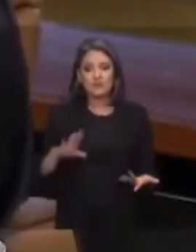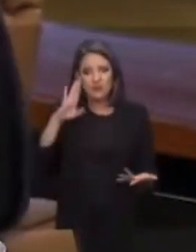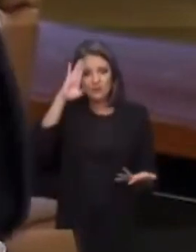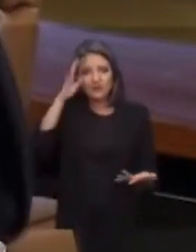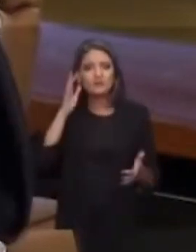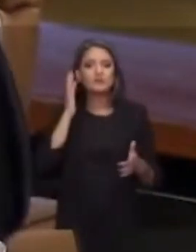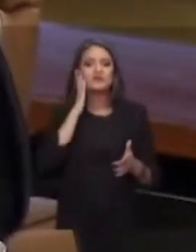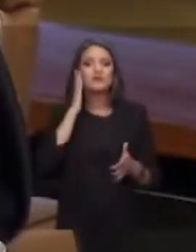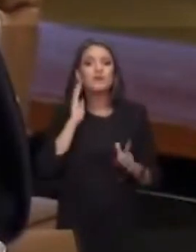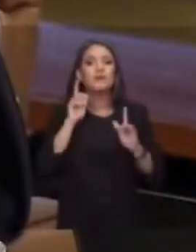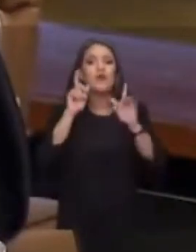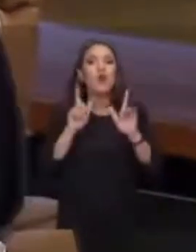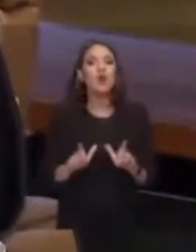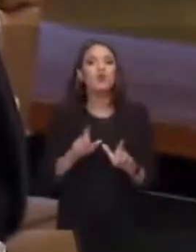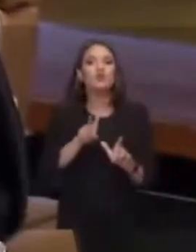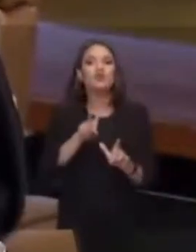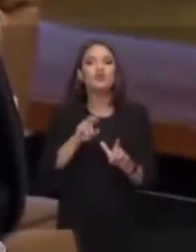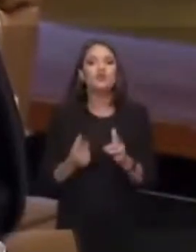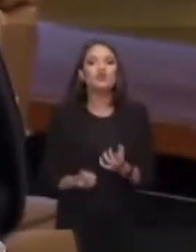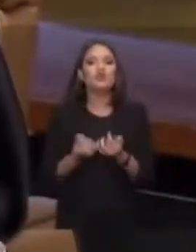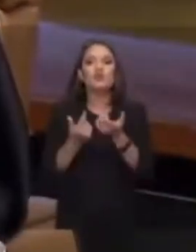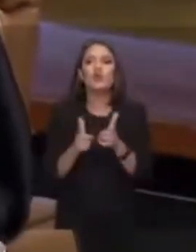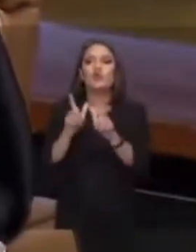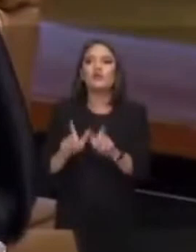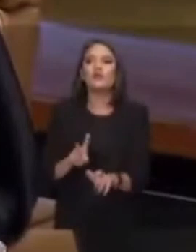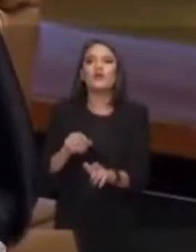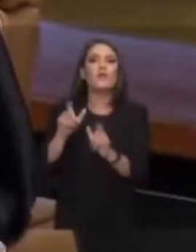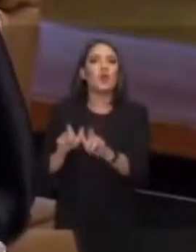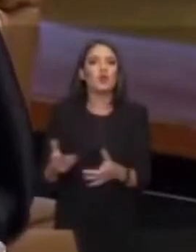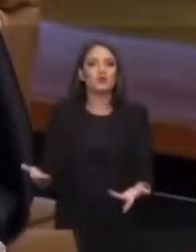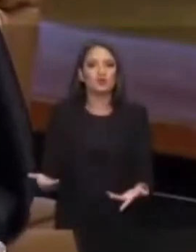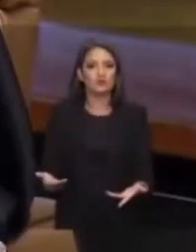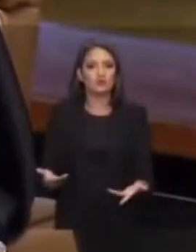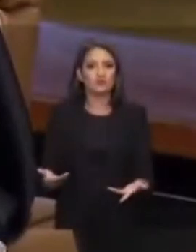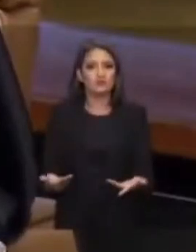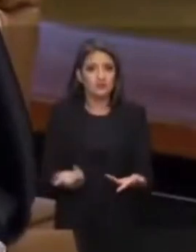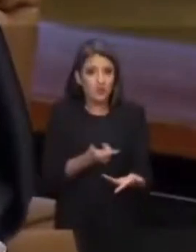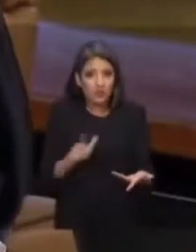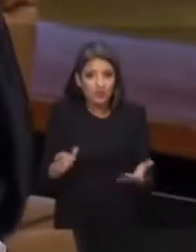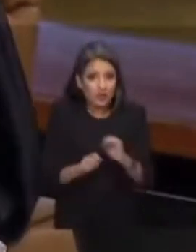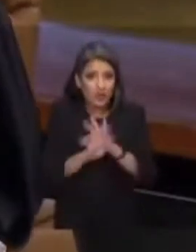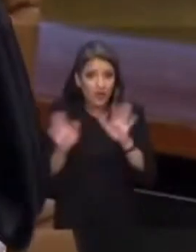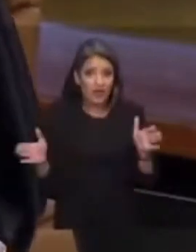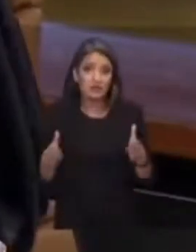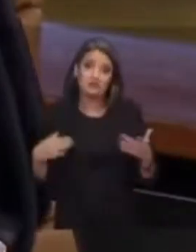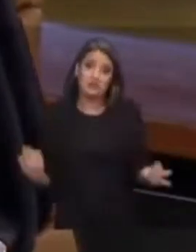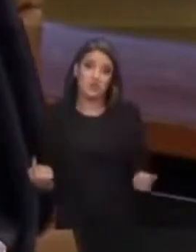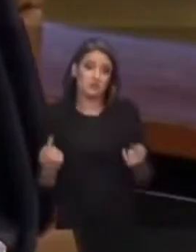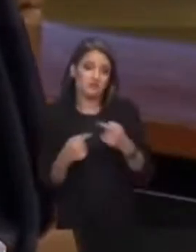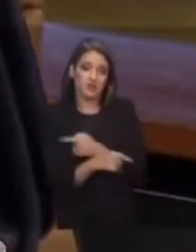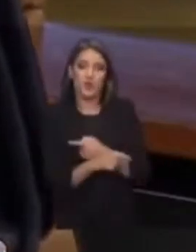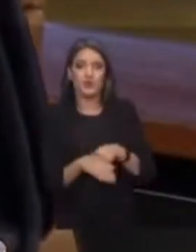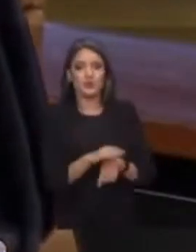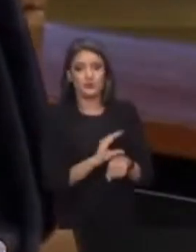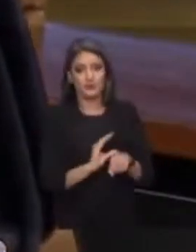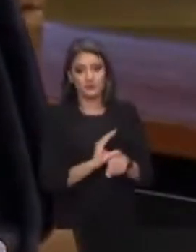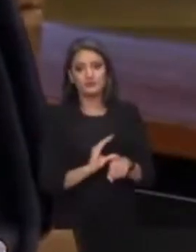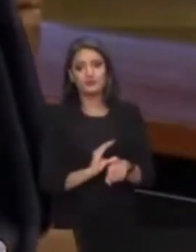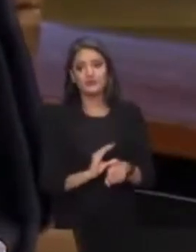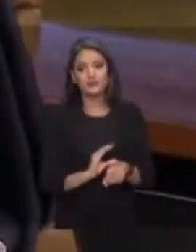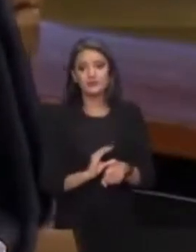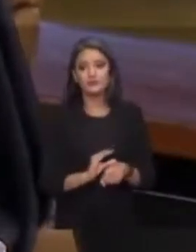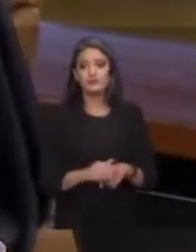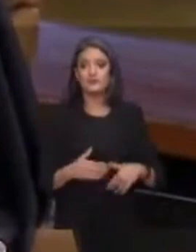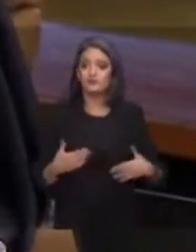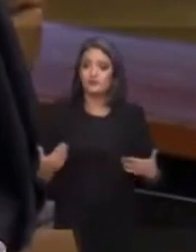câmera onde meu policial corra risco de morte. Se a Suprema Corte quiser, ela obrigue a colocar. E esse não será o ônus